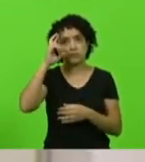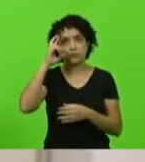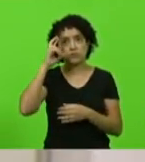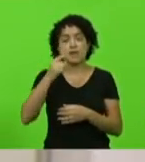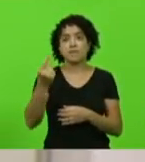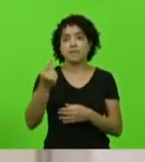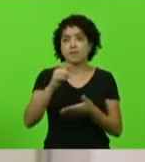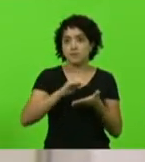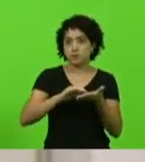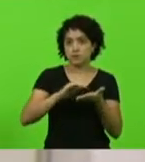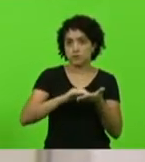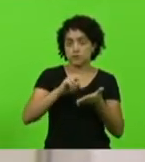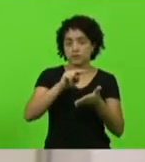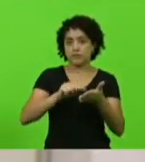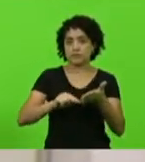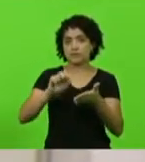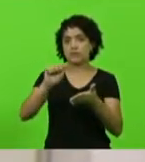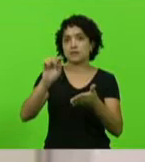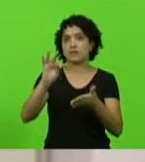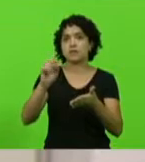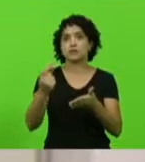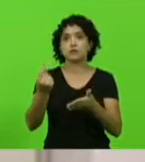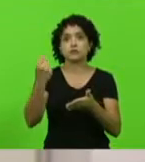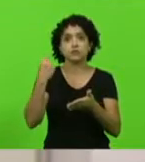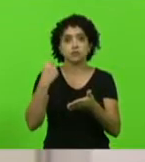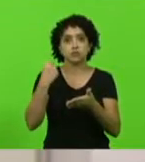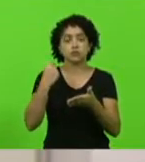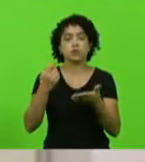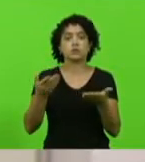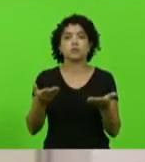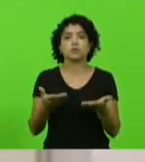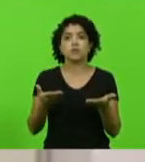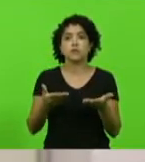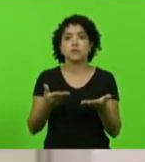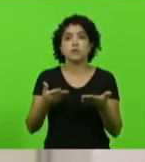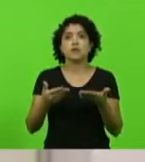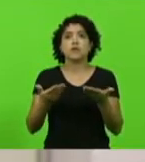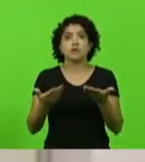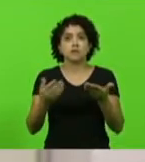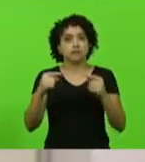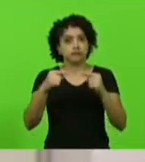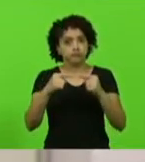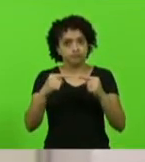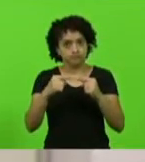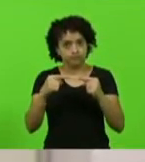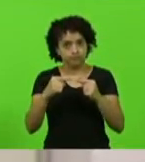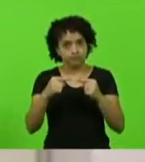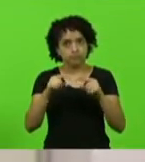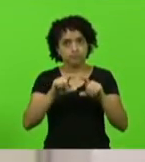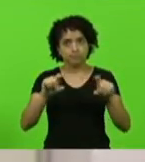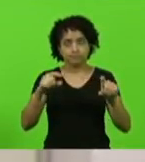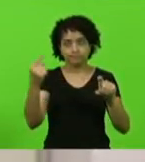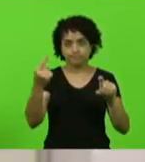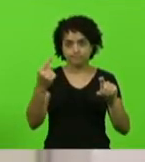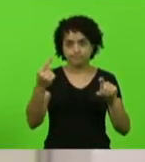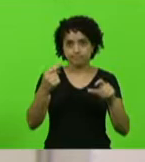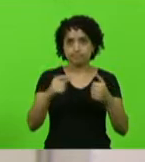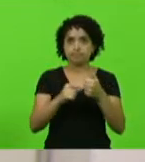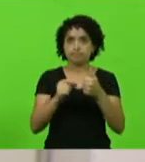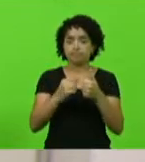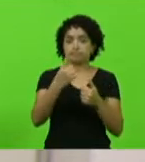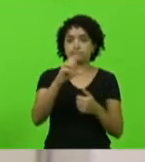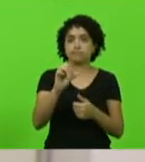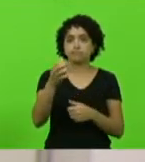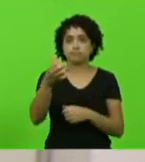primeiro secretário, para proceder à leitura da ata da sessão anterior, que, em consonância com o parágrafo 1º do artigo 106 do